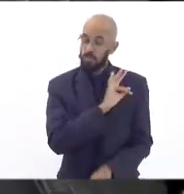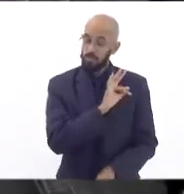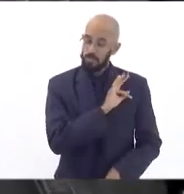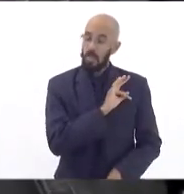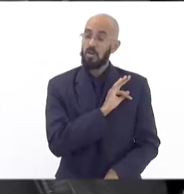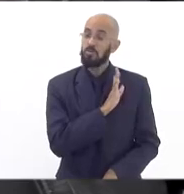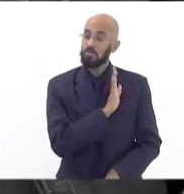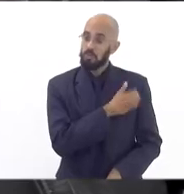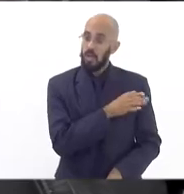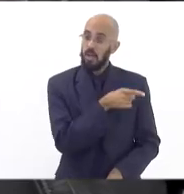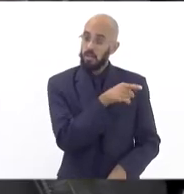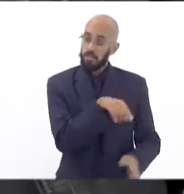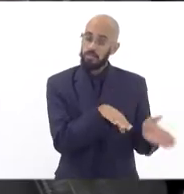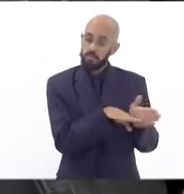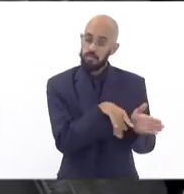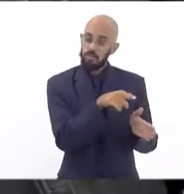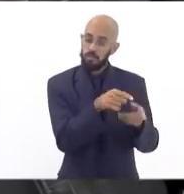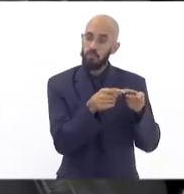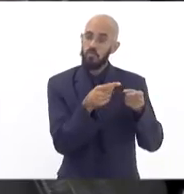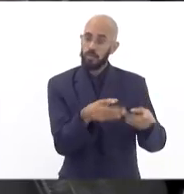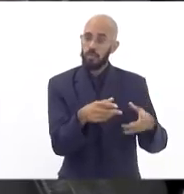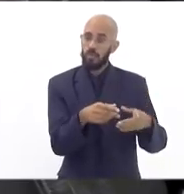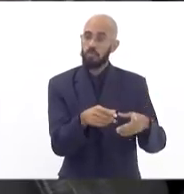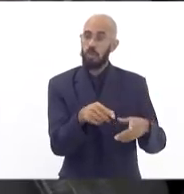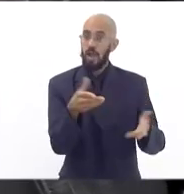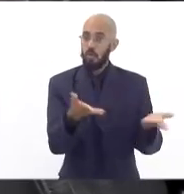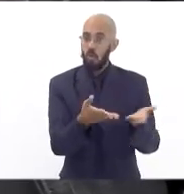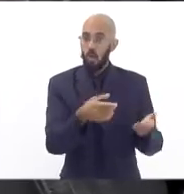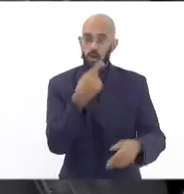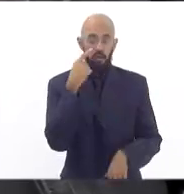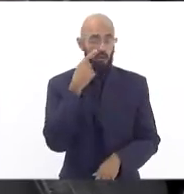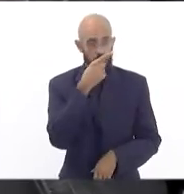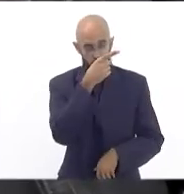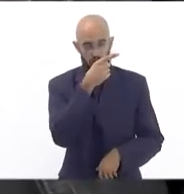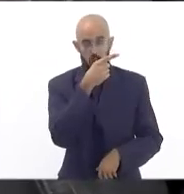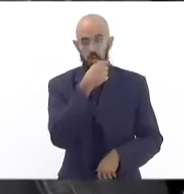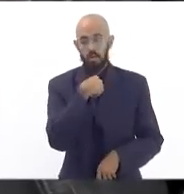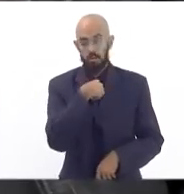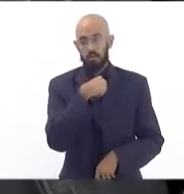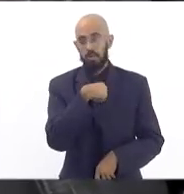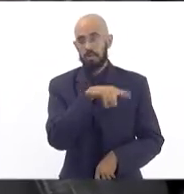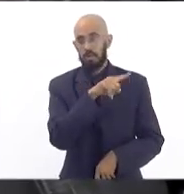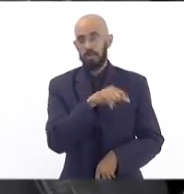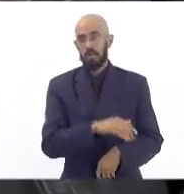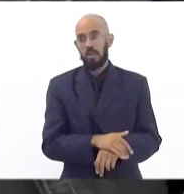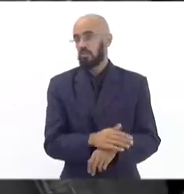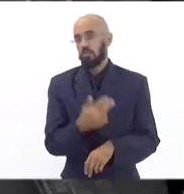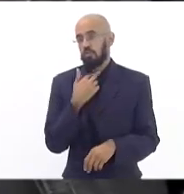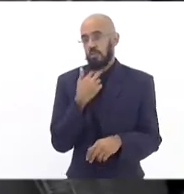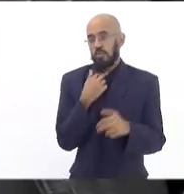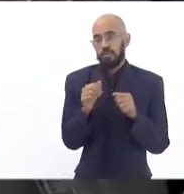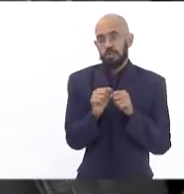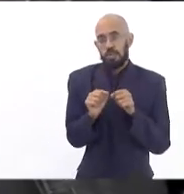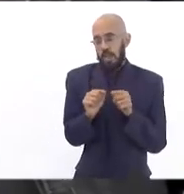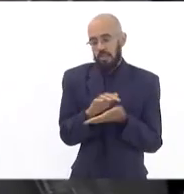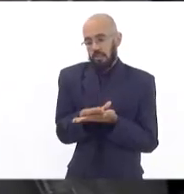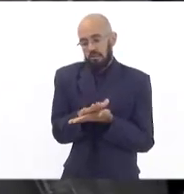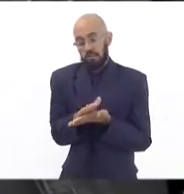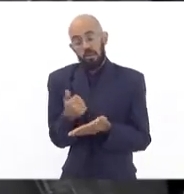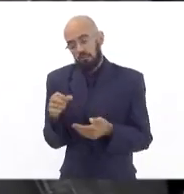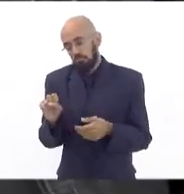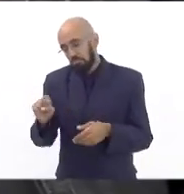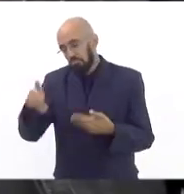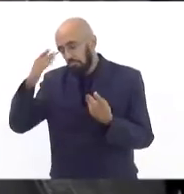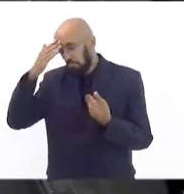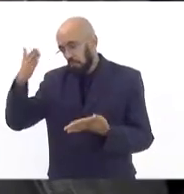já na estação tal tão vendendo agora lá passe por lá agora ela não podemos fazer lá filho Muito obrigado seguir